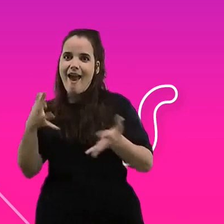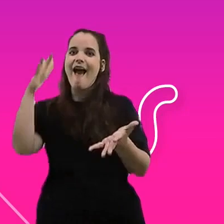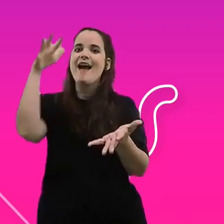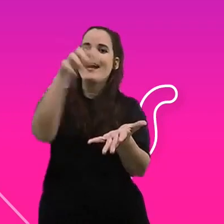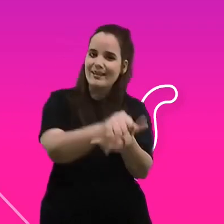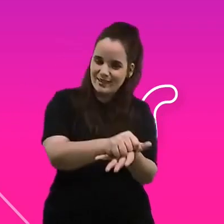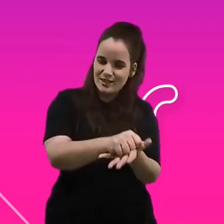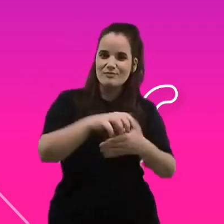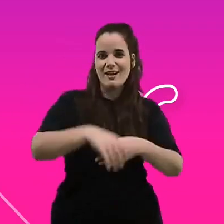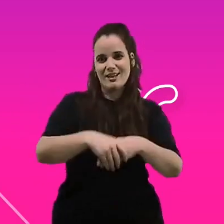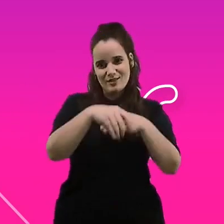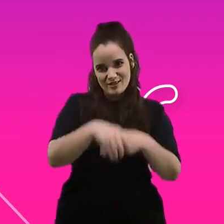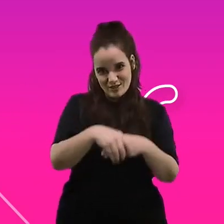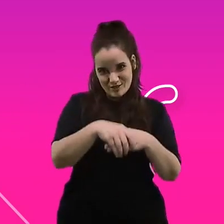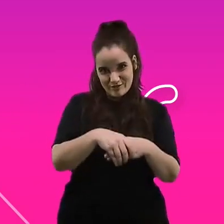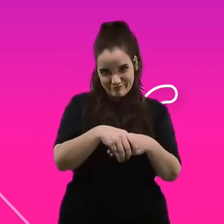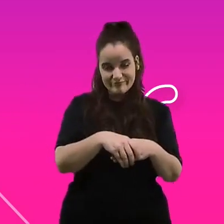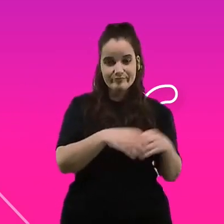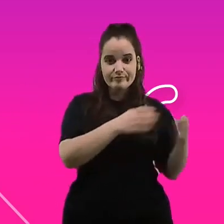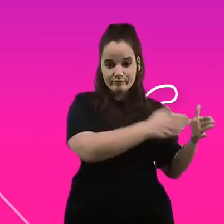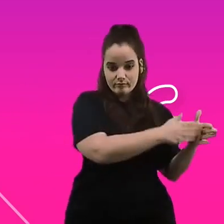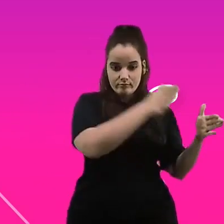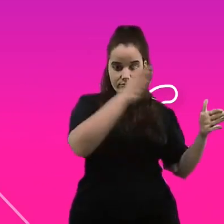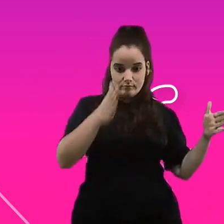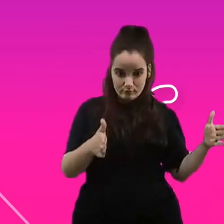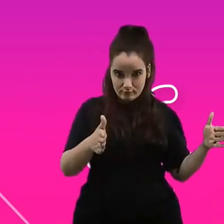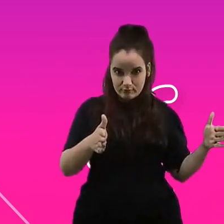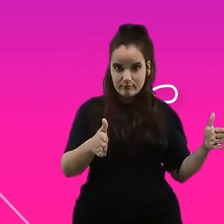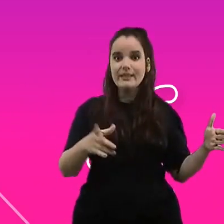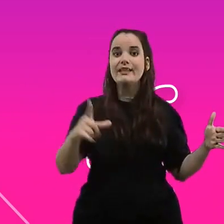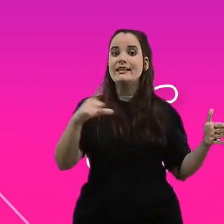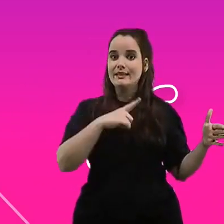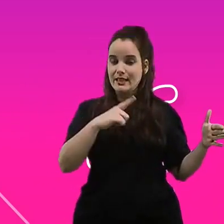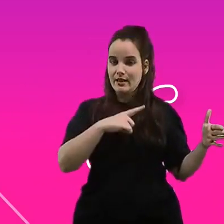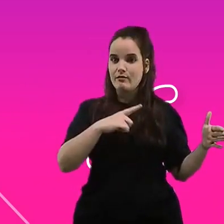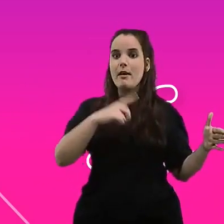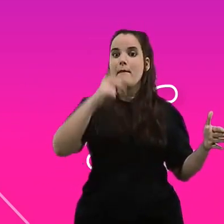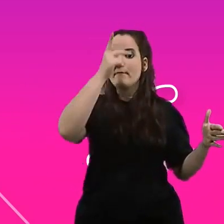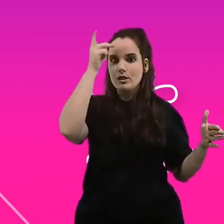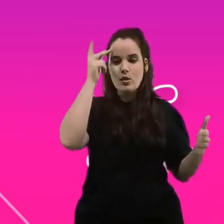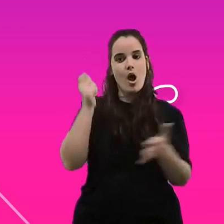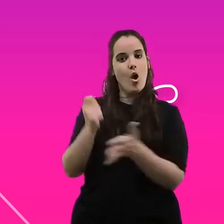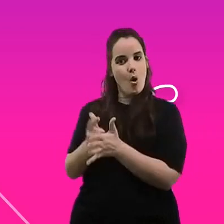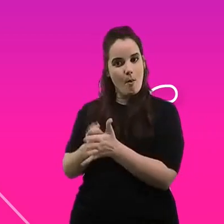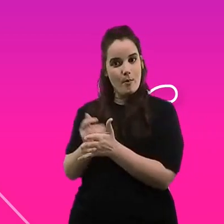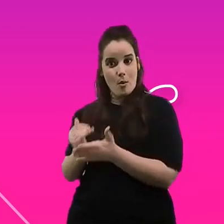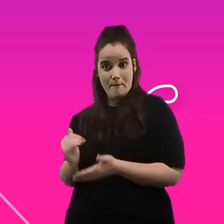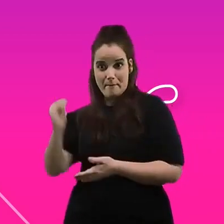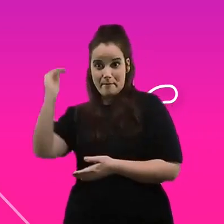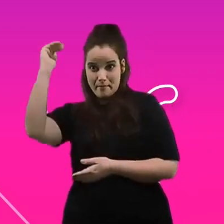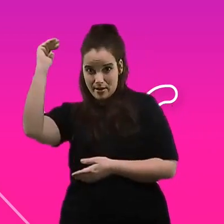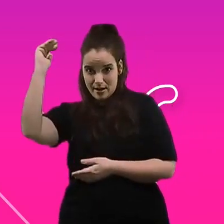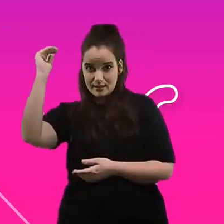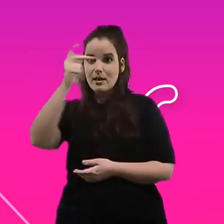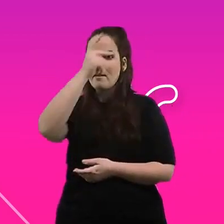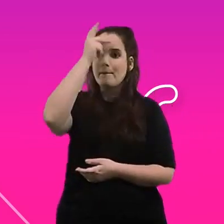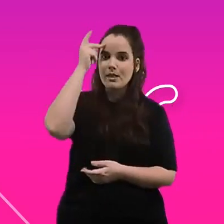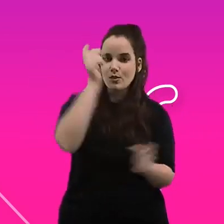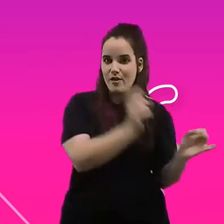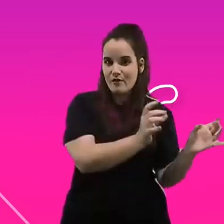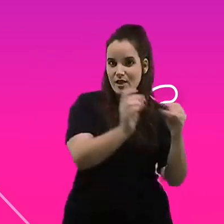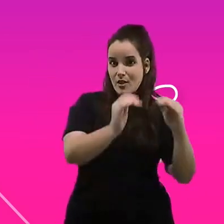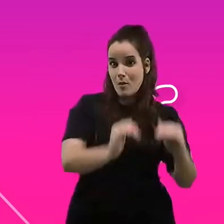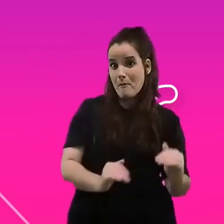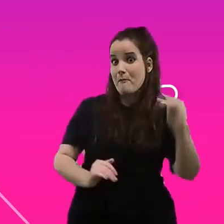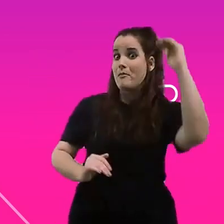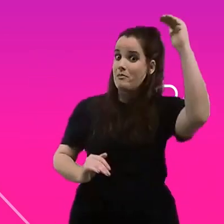uma ideia, nesse pico da pandemia, a gente também teve uma atração de novos compradores. Então, a gente entendeu que era uma captura de novas pessoas